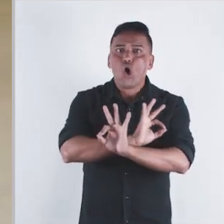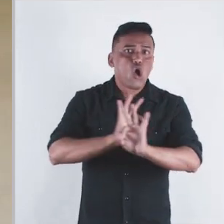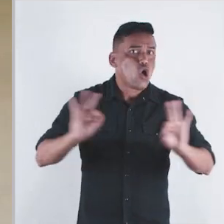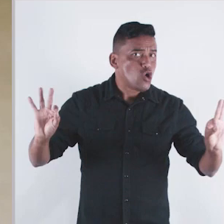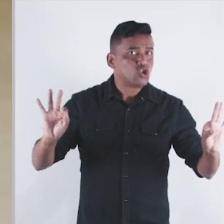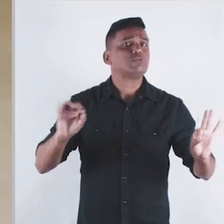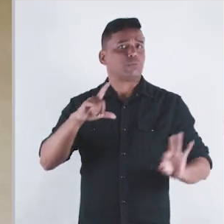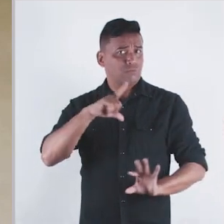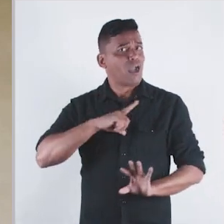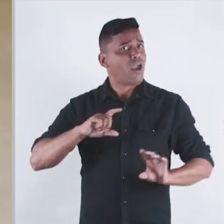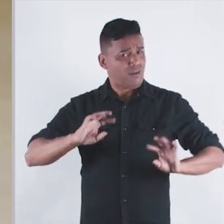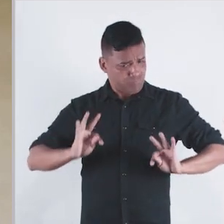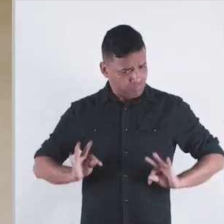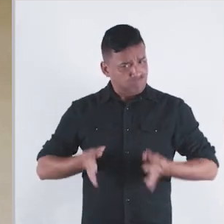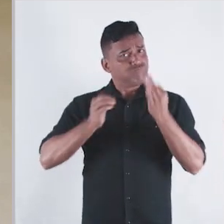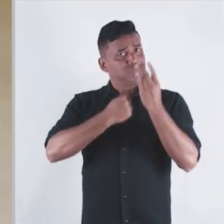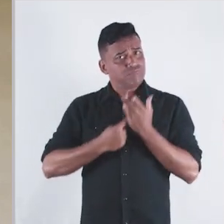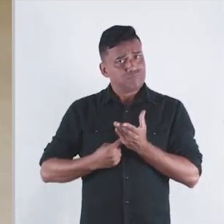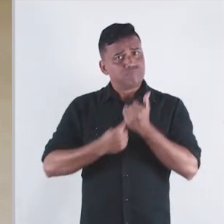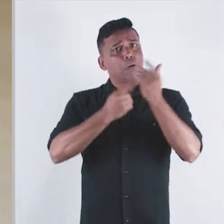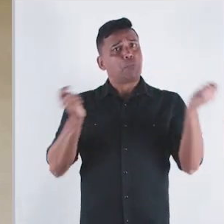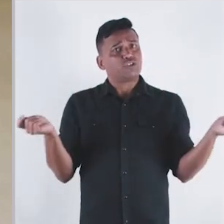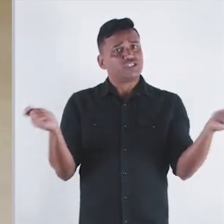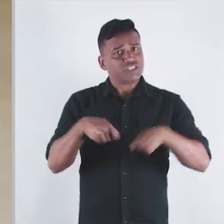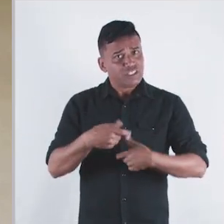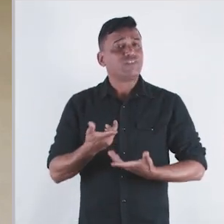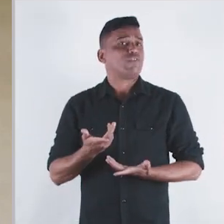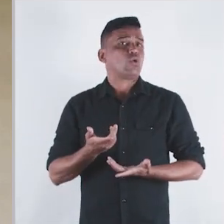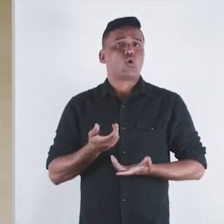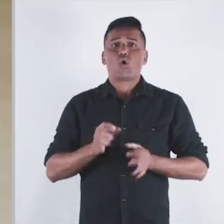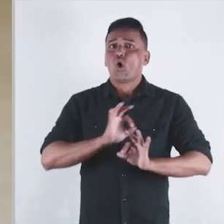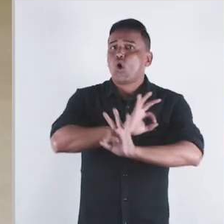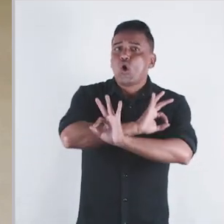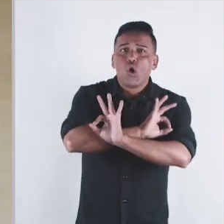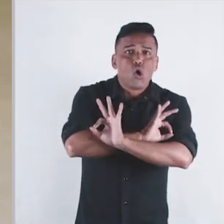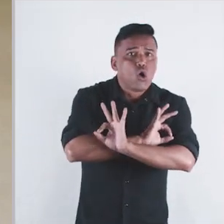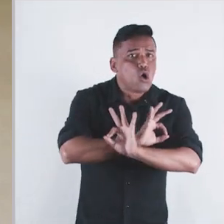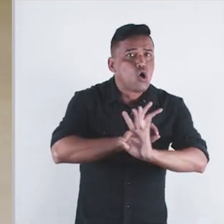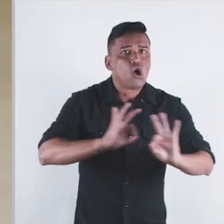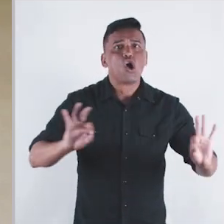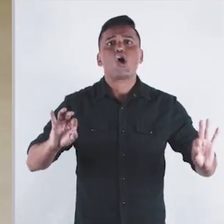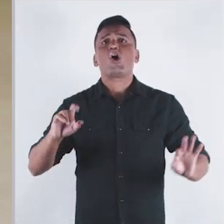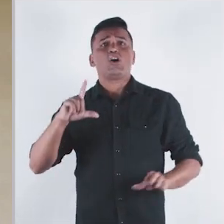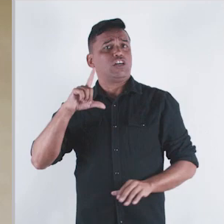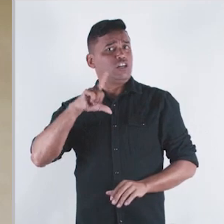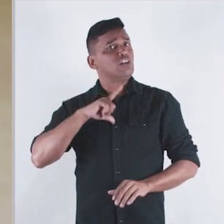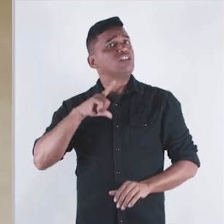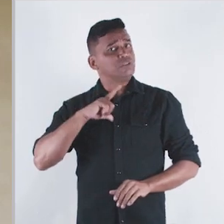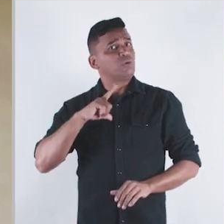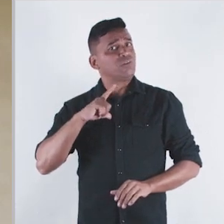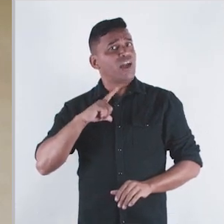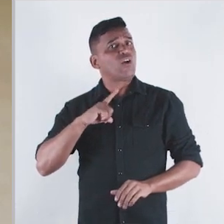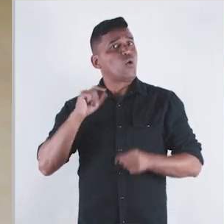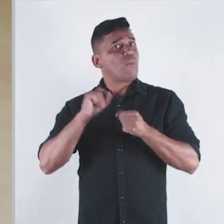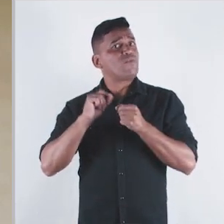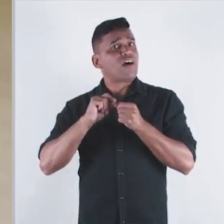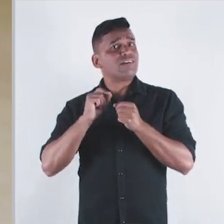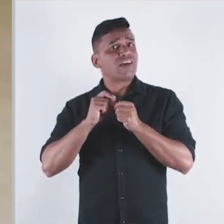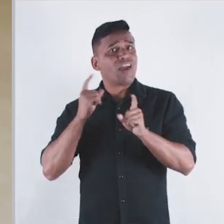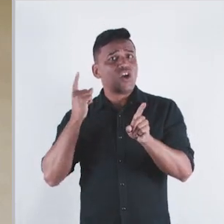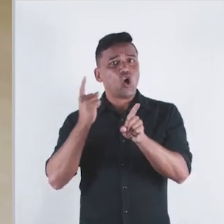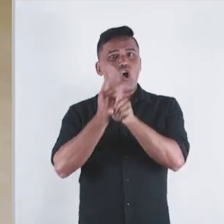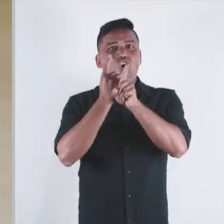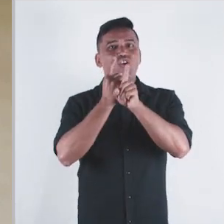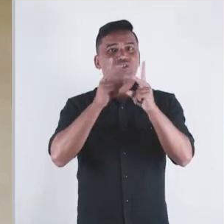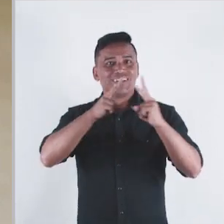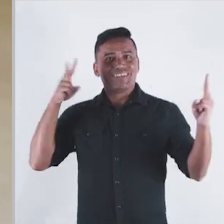temos essa possibilidade, ótimo que tenhamos esses recursos, né? Que nos possibilita,